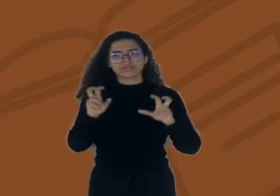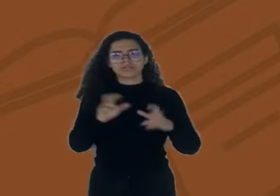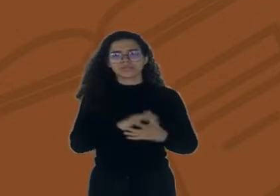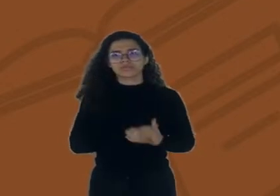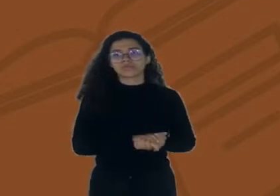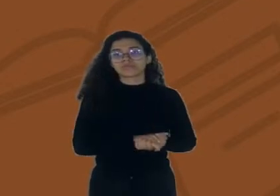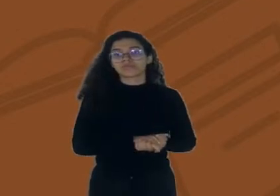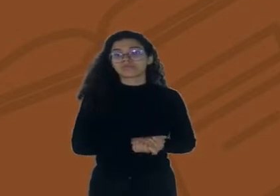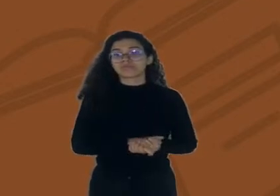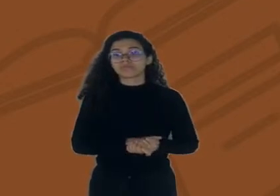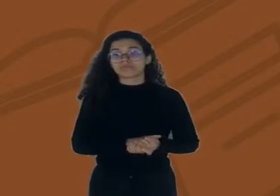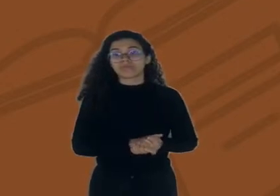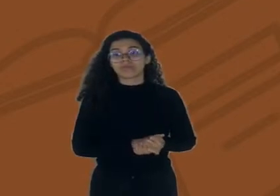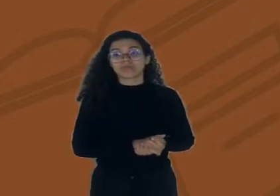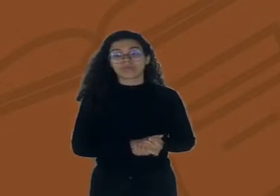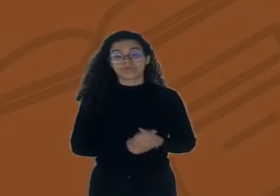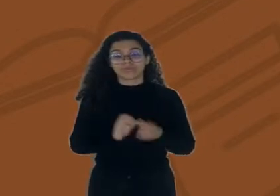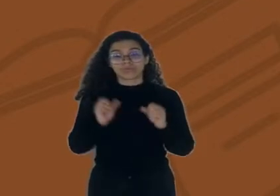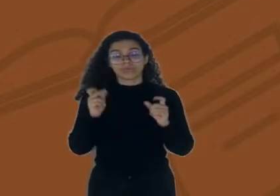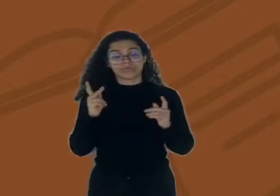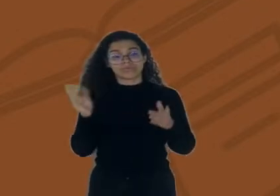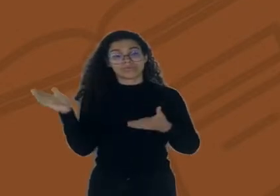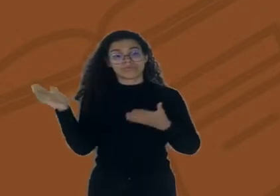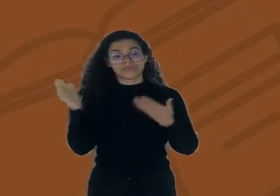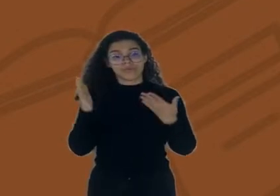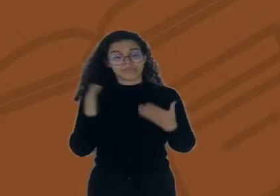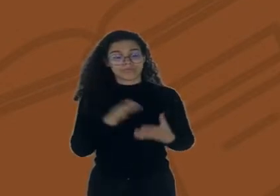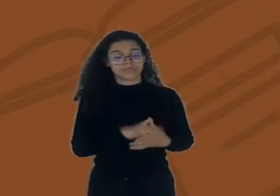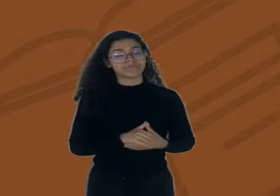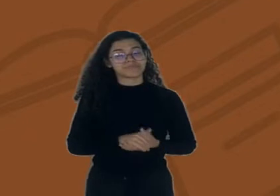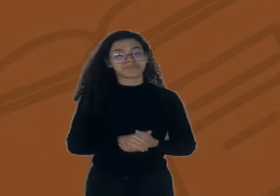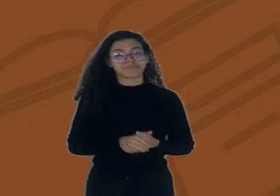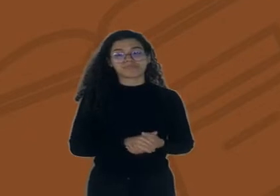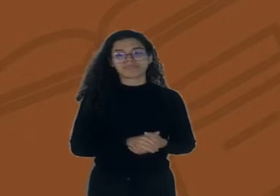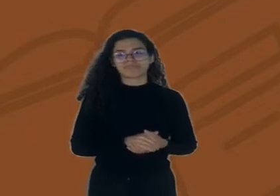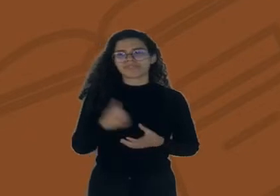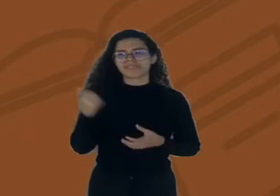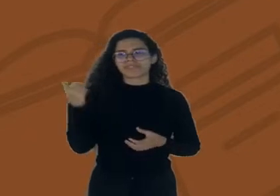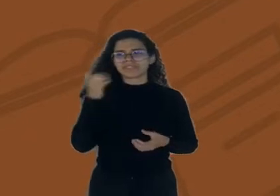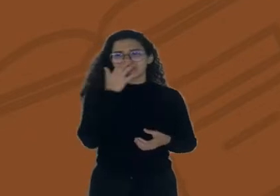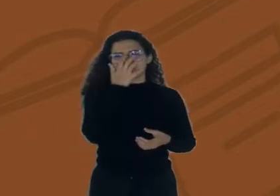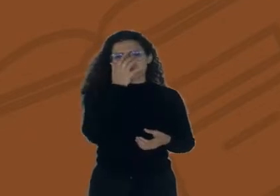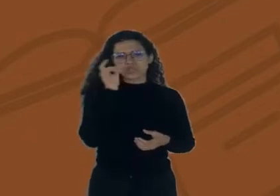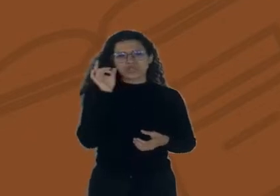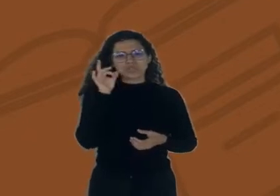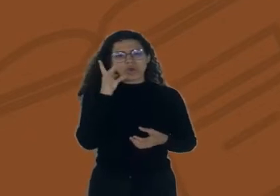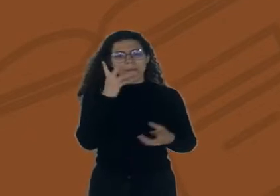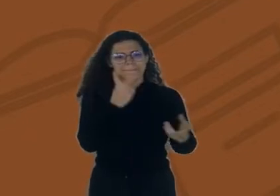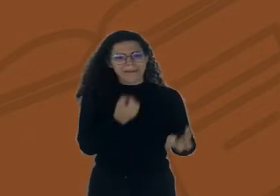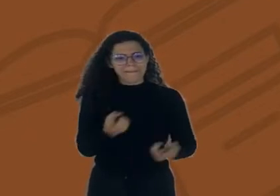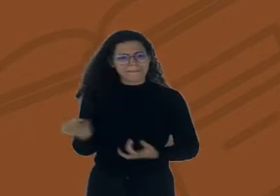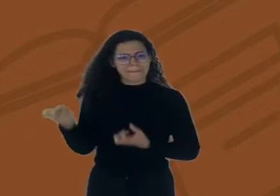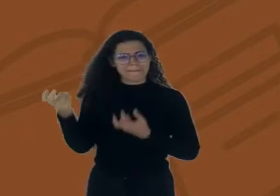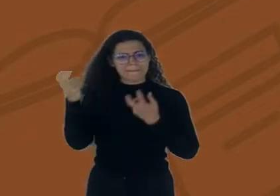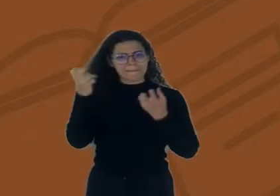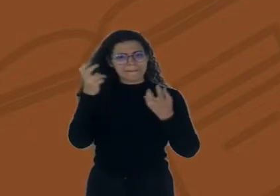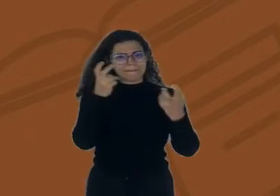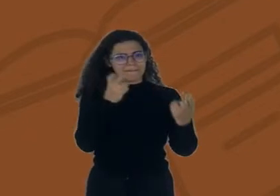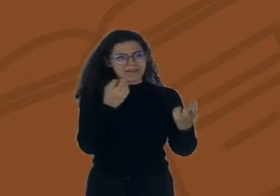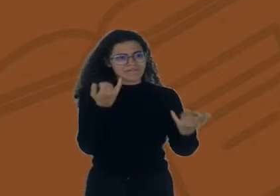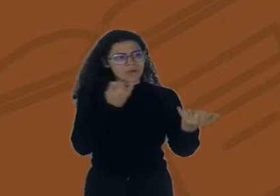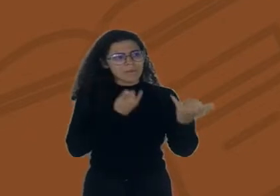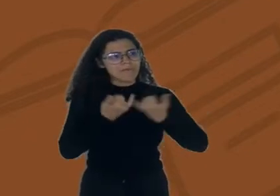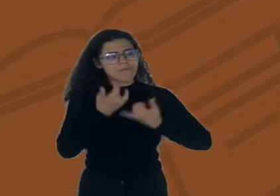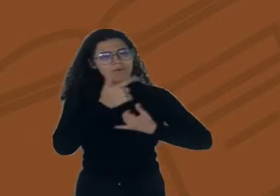nervoso? Vamos lá. Ô professor, o sistema nervoso ele só capta, ele só recebe essas